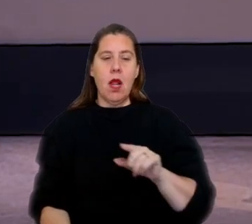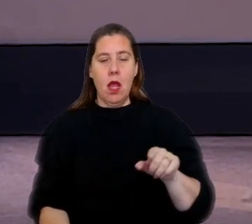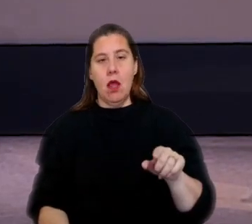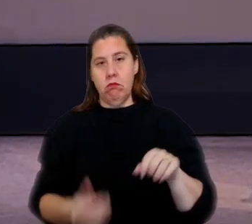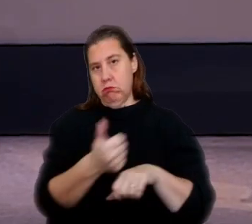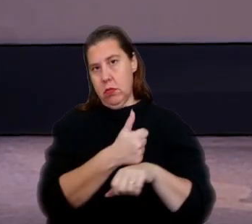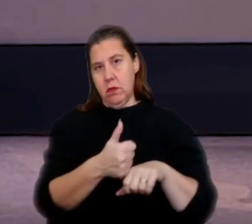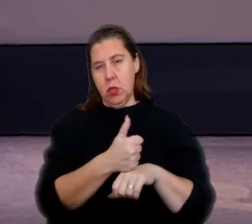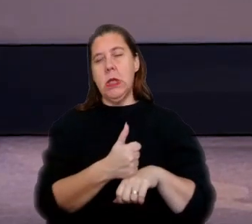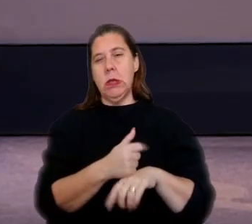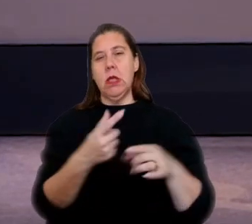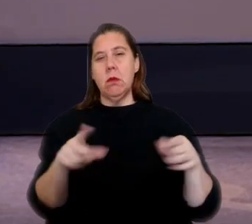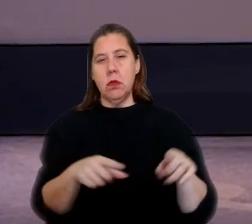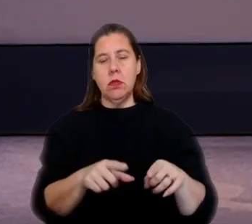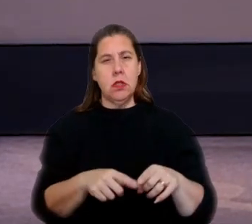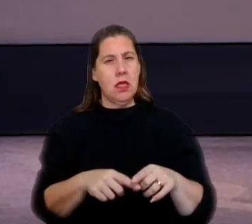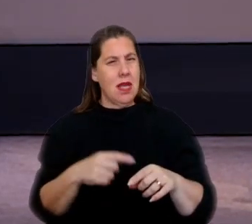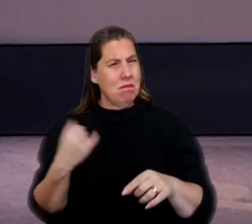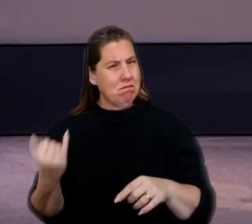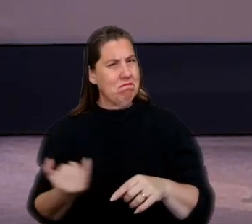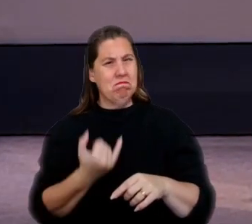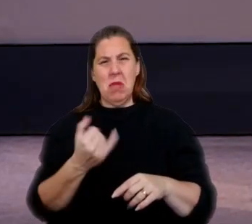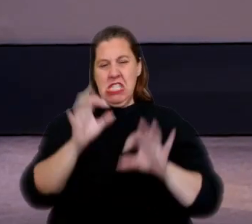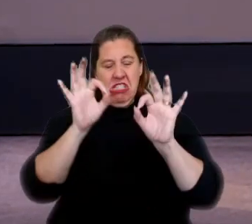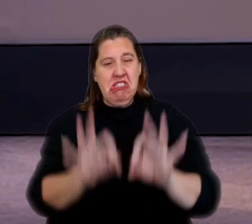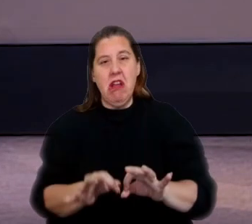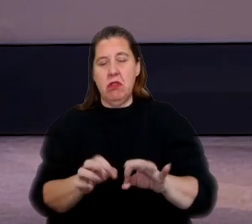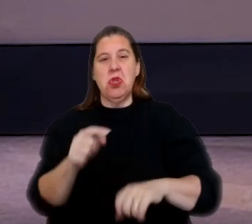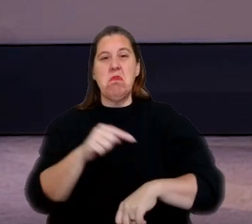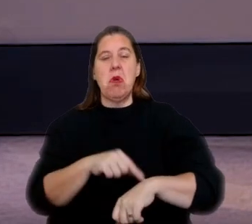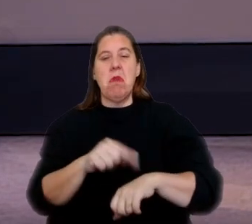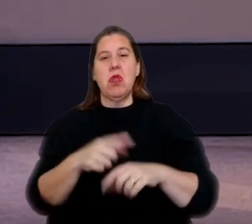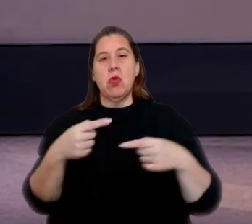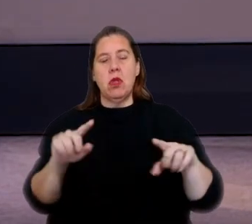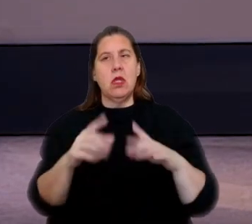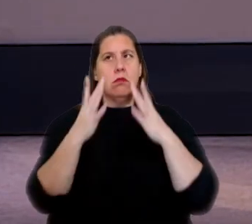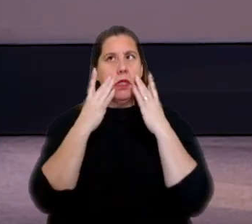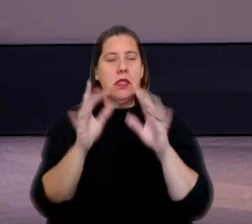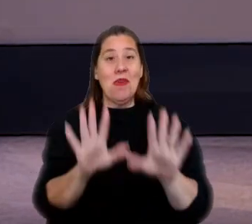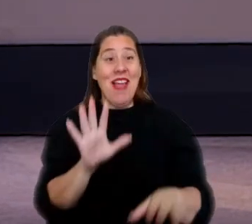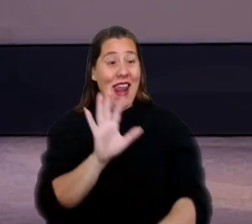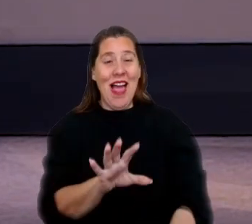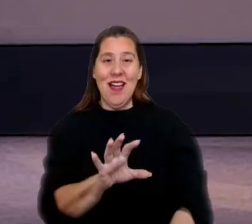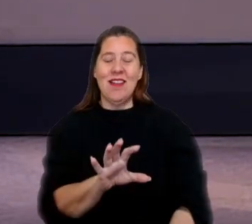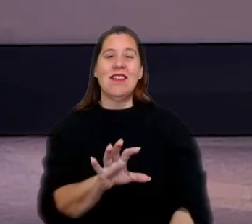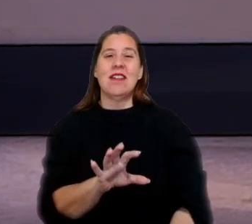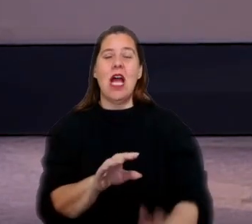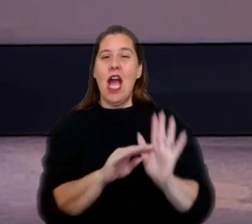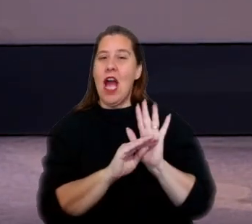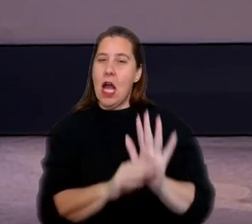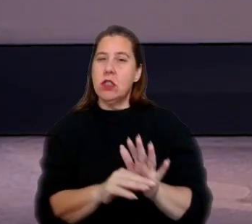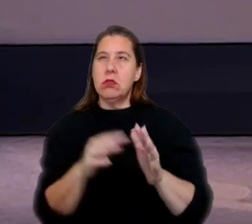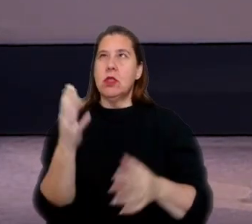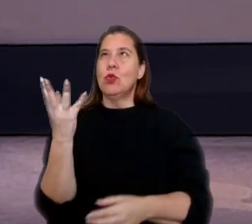ele é preciso nas entradas com a música, é uma coisa que talvez a gente não se ligue, mas está lá,